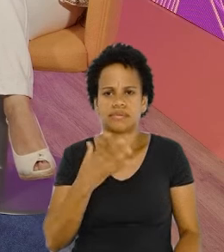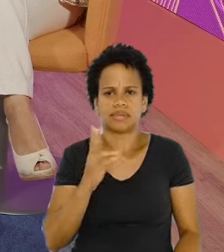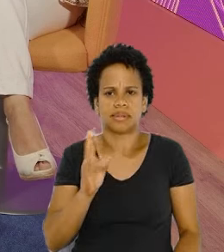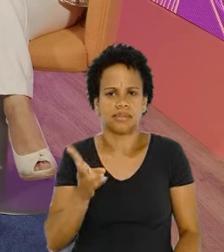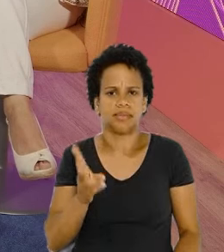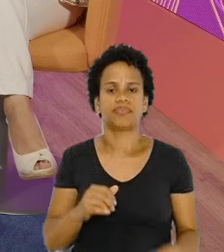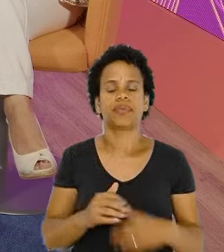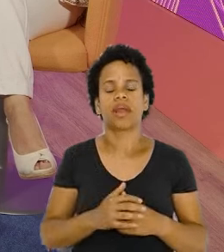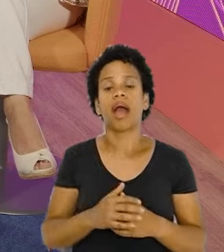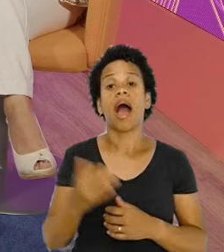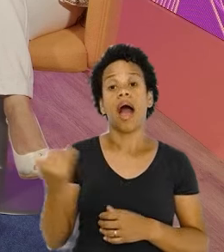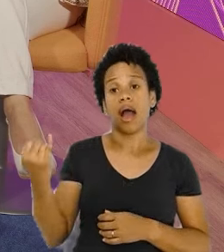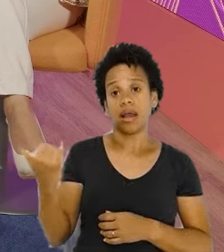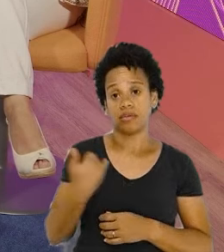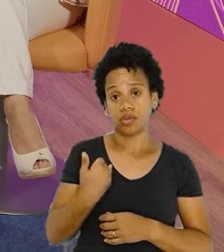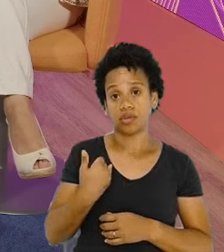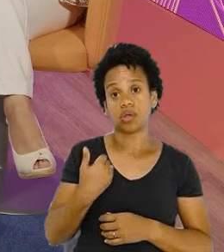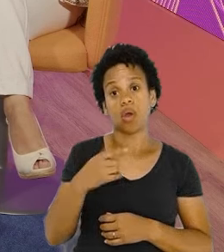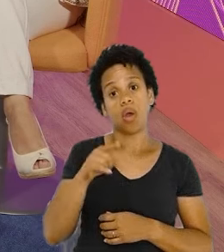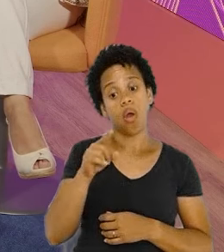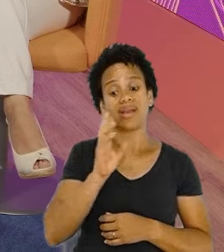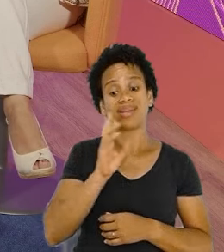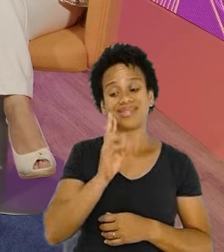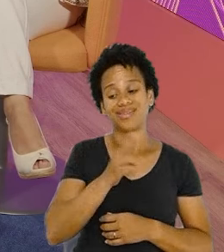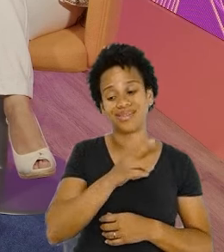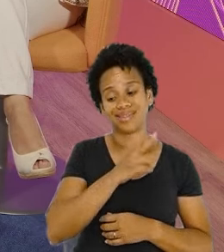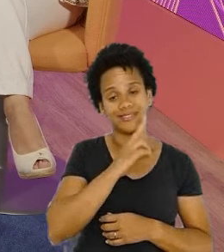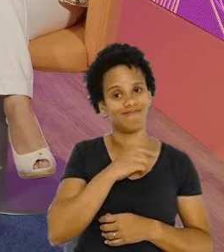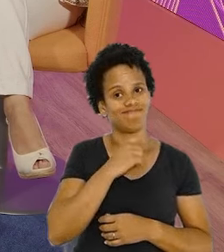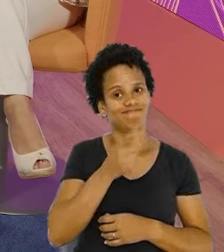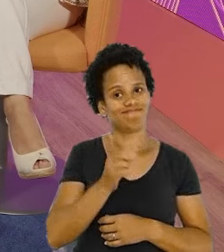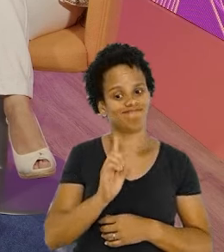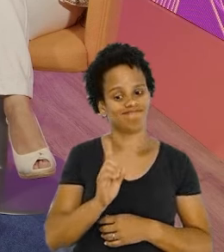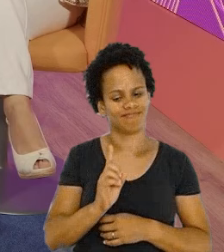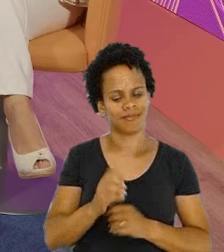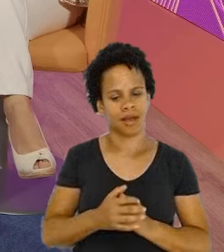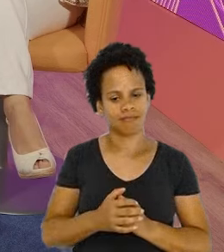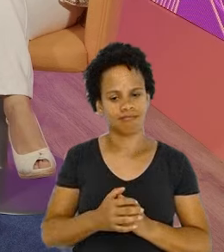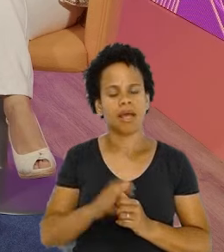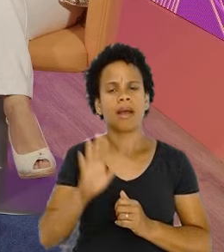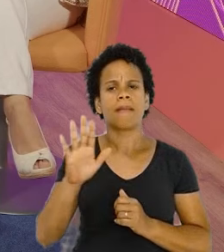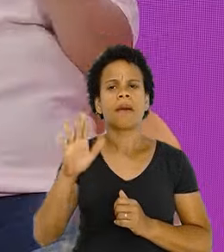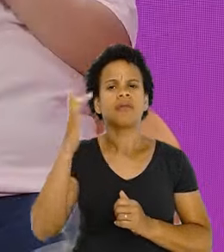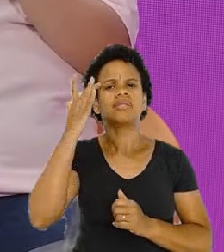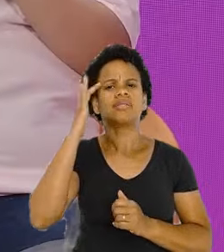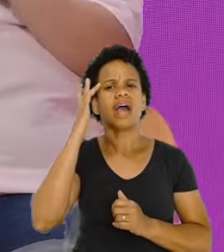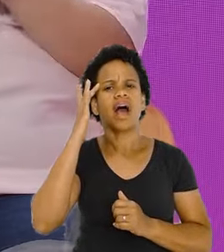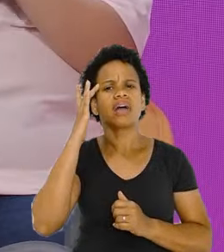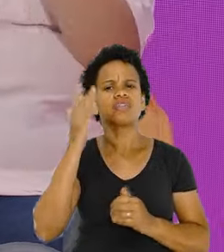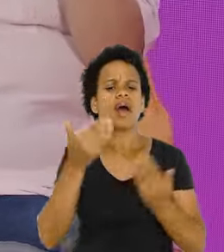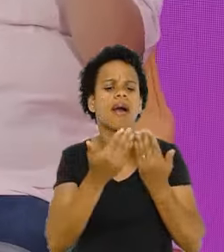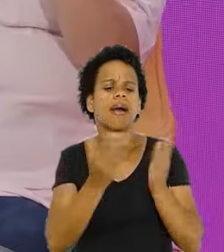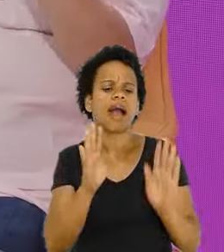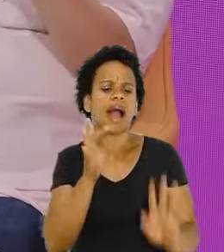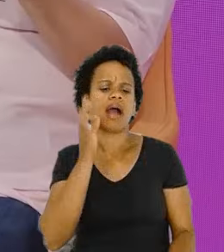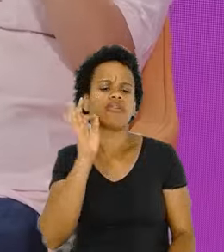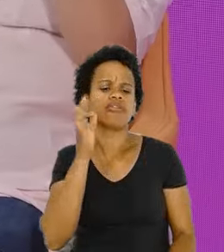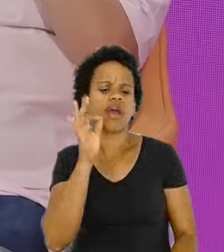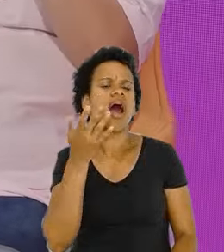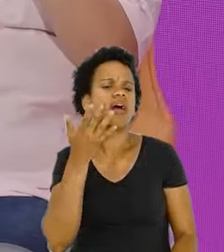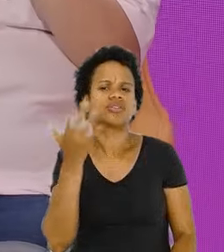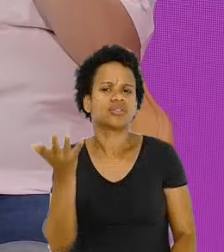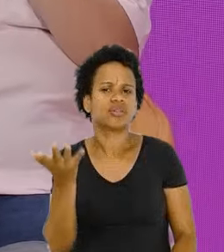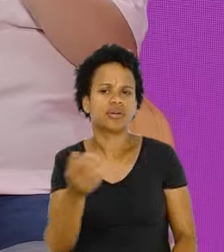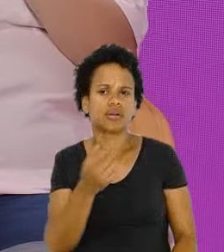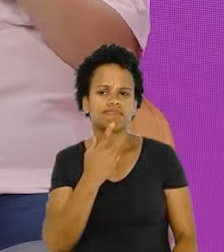assim Jéssica retante não tá você acha a p café ótimo